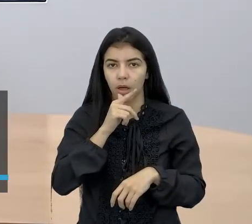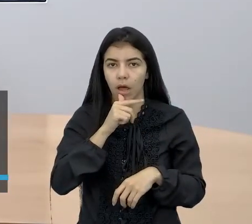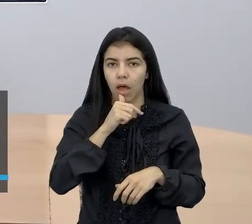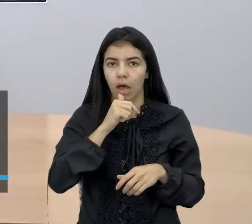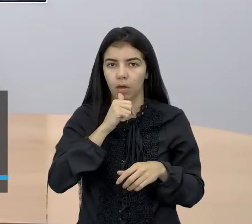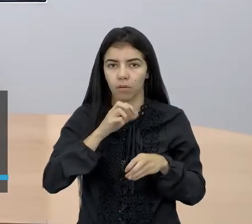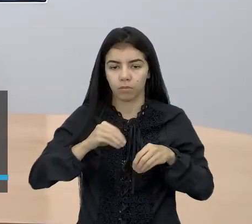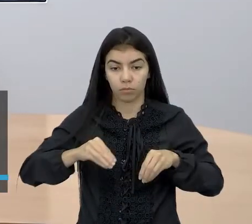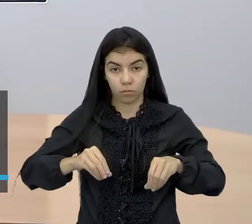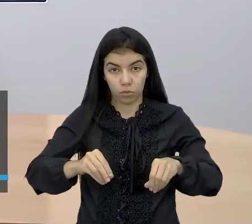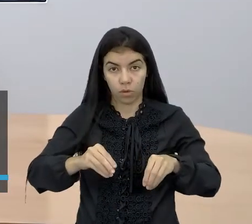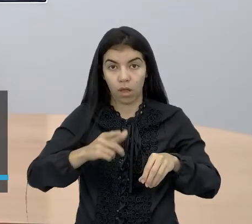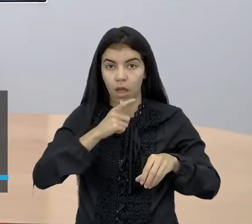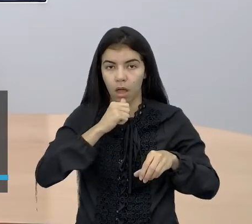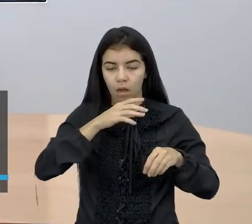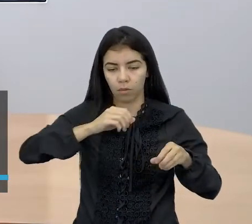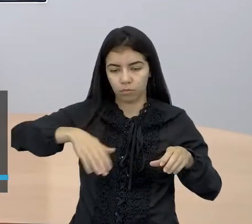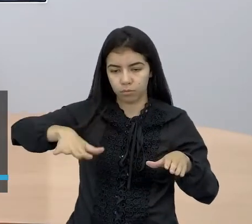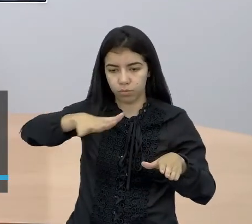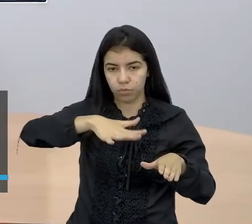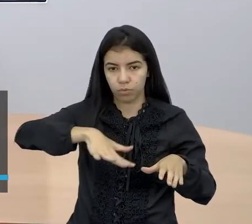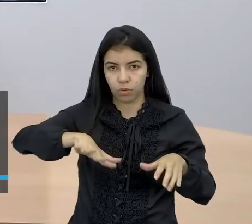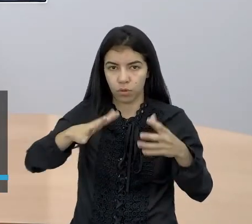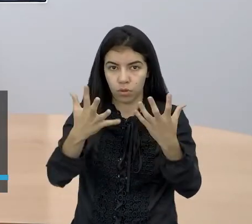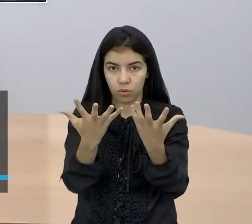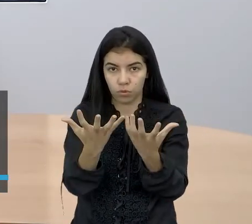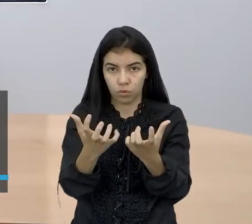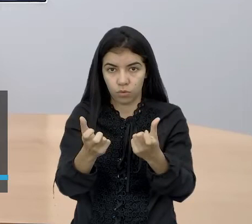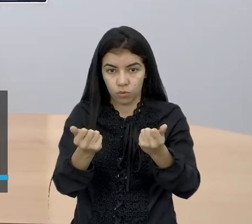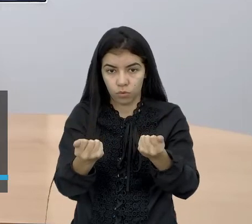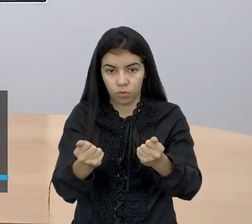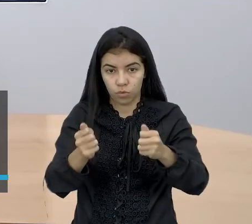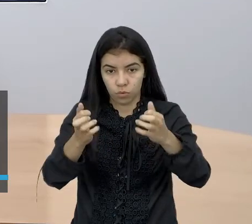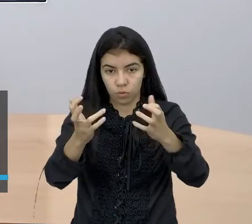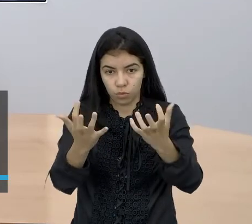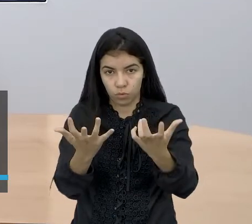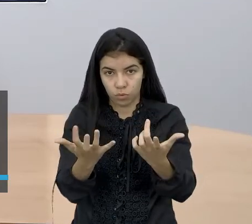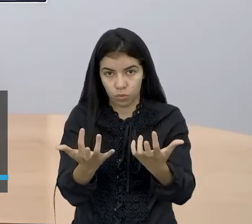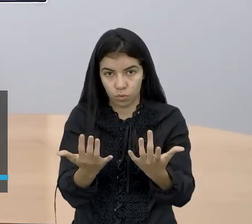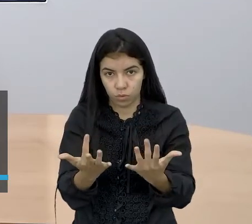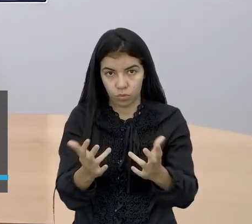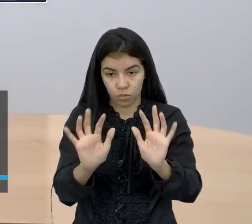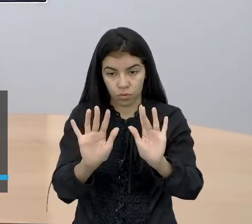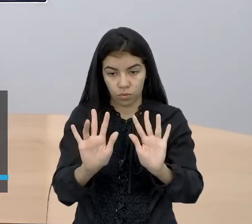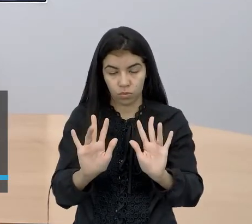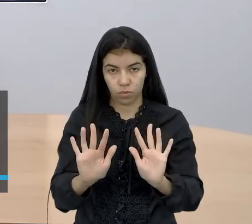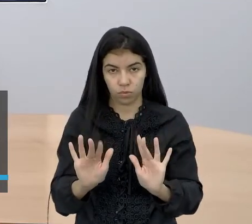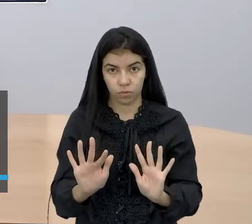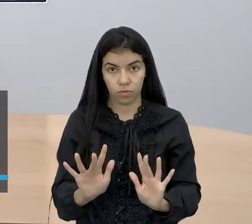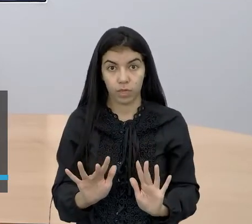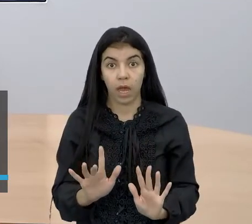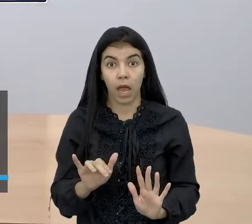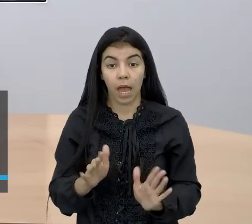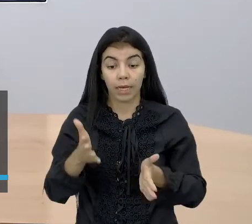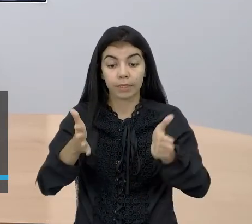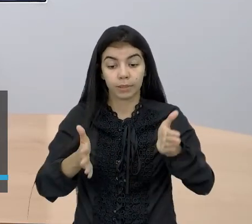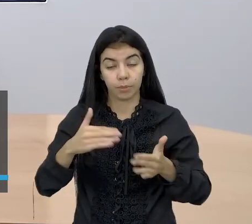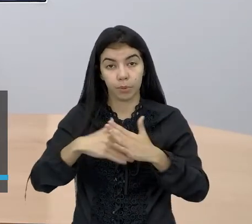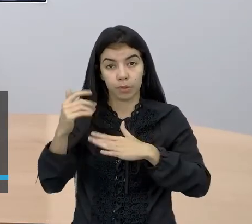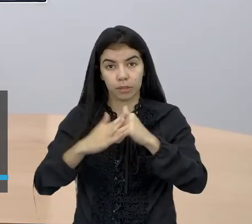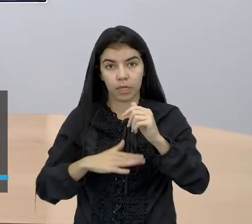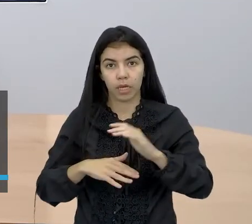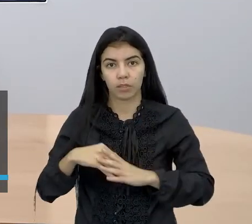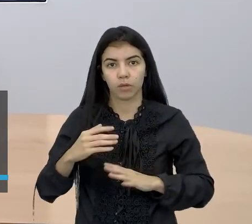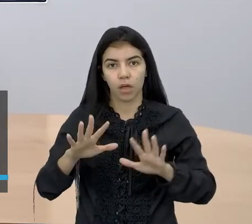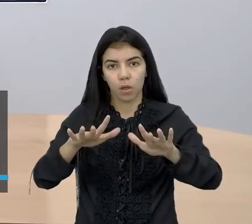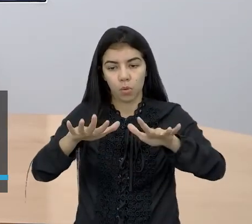ele, consegue fazer essa infiltração. Esse processo de infiltração significa que o solo está